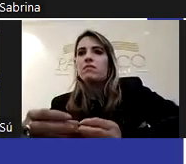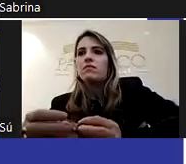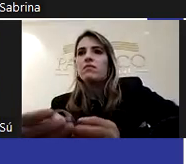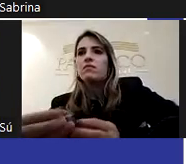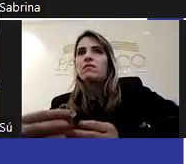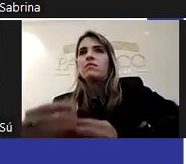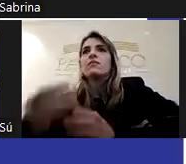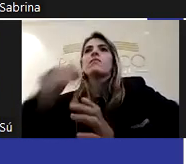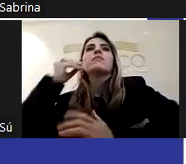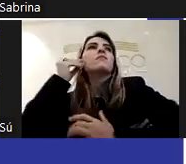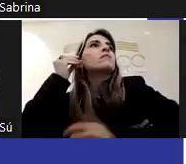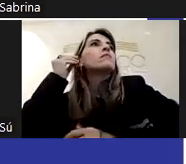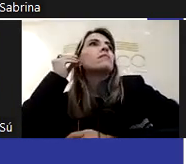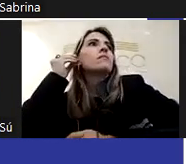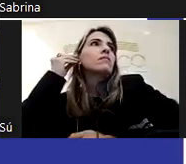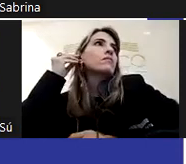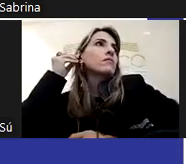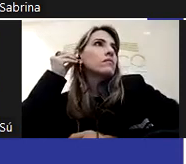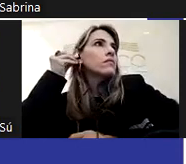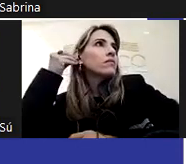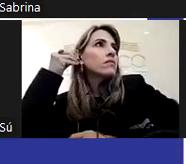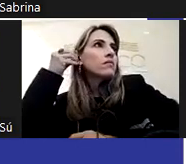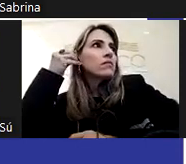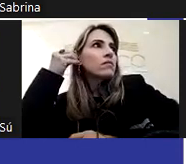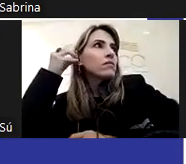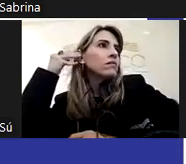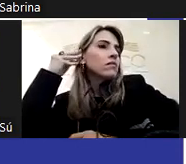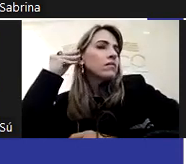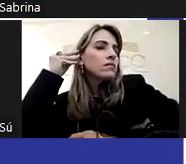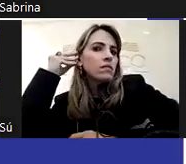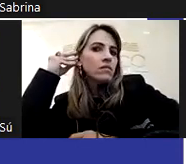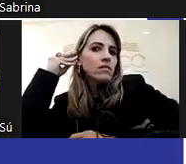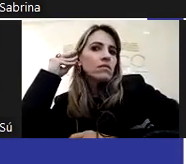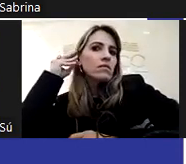Vai passando o tempo, ele vai começar a procurar fora.